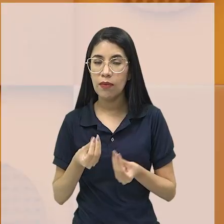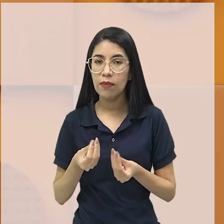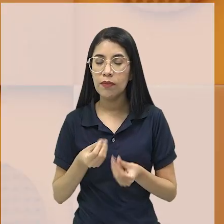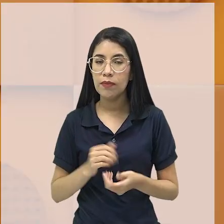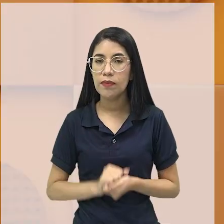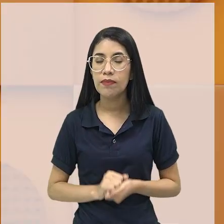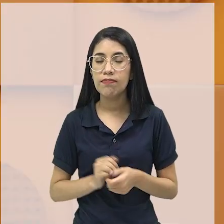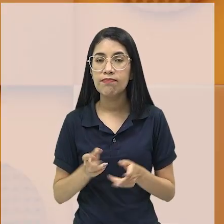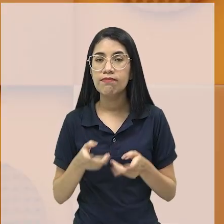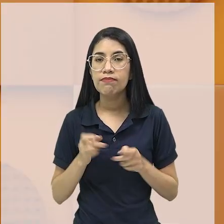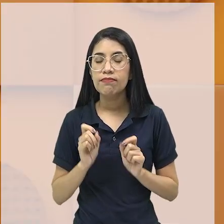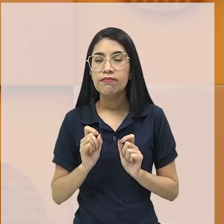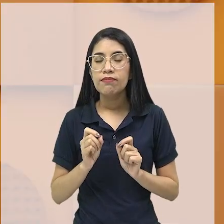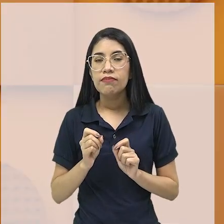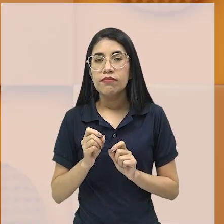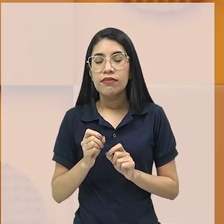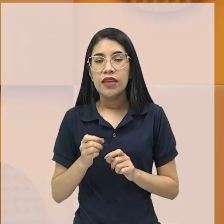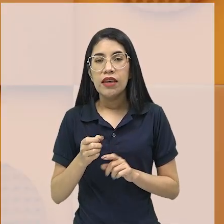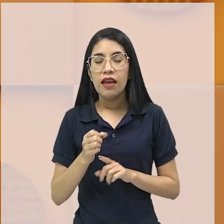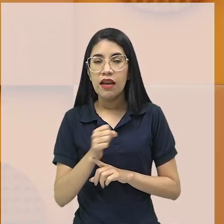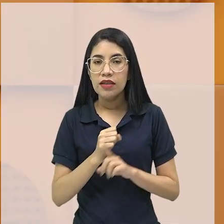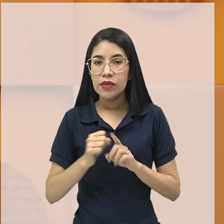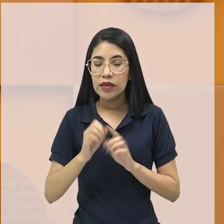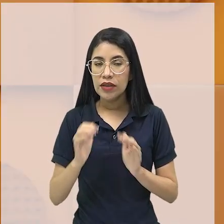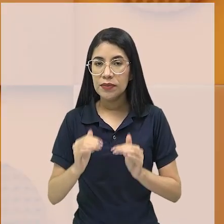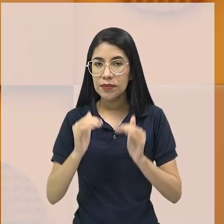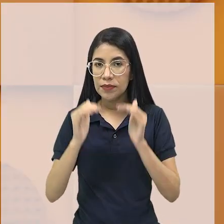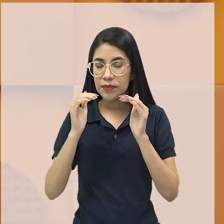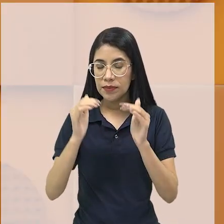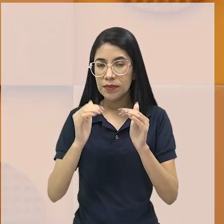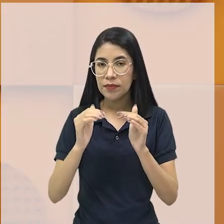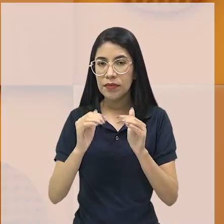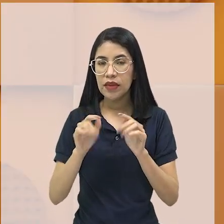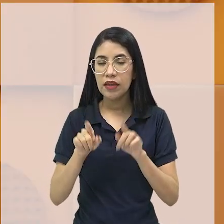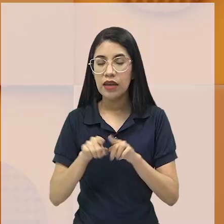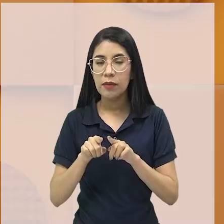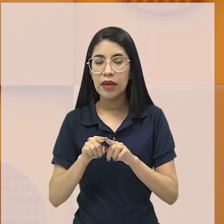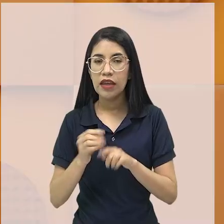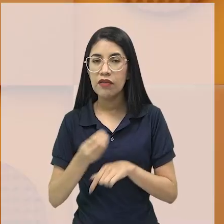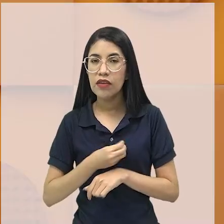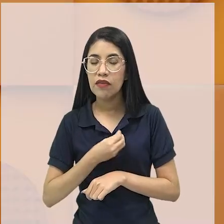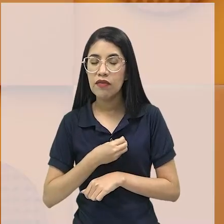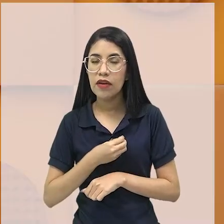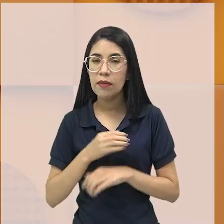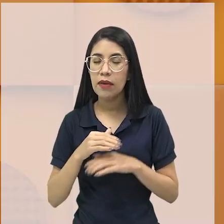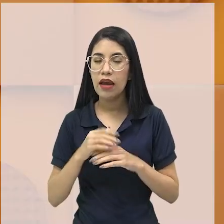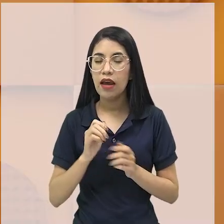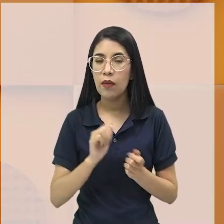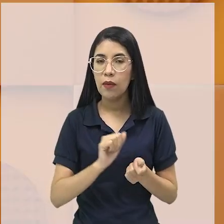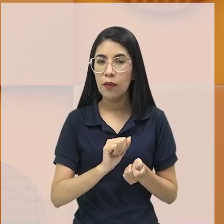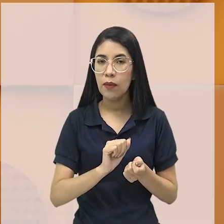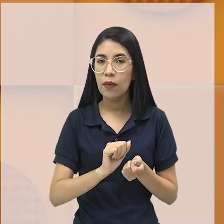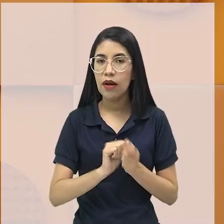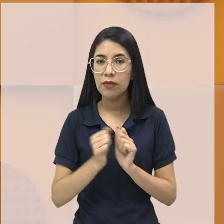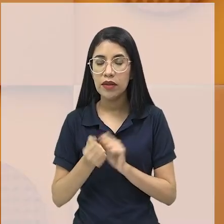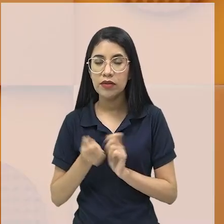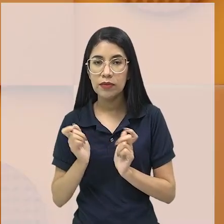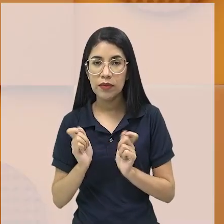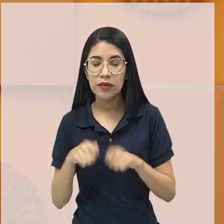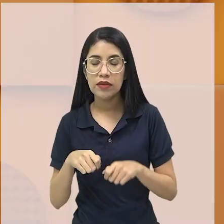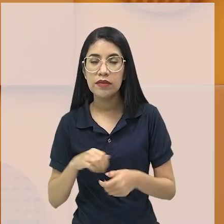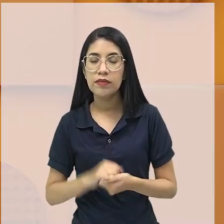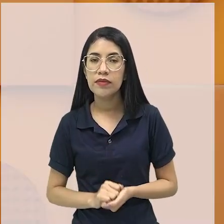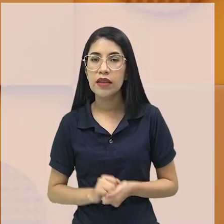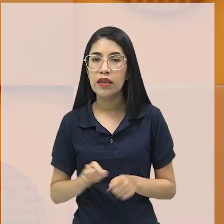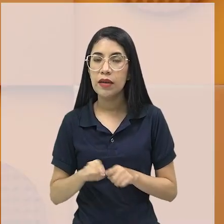que essa ideia de hierarquia social, né, de sobrevivência do mais apto, de naturalização